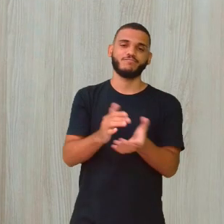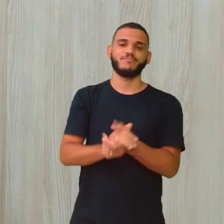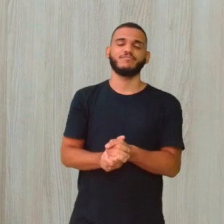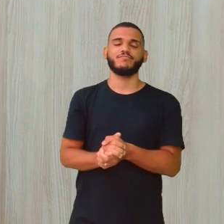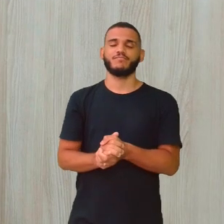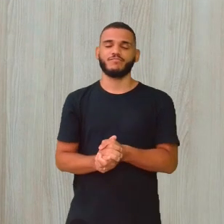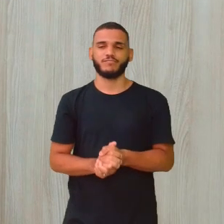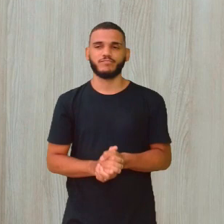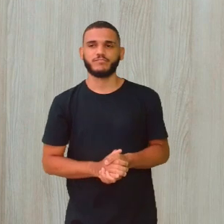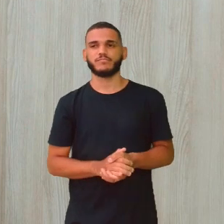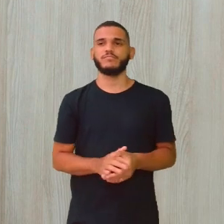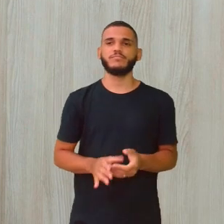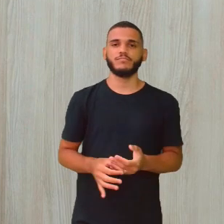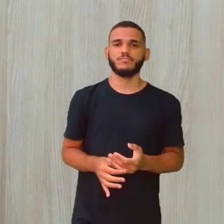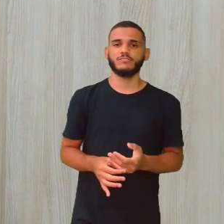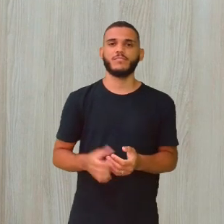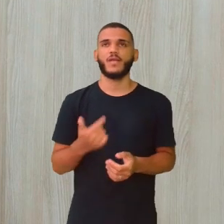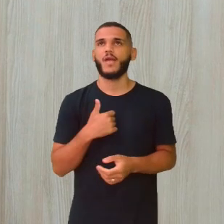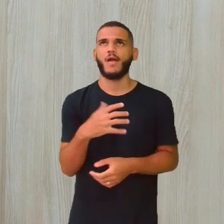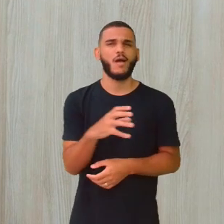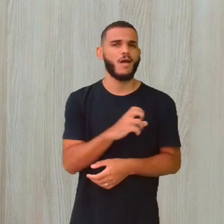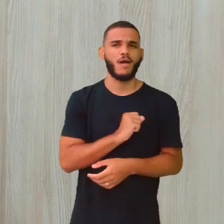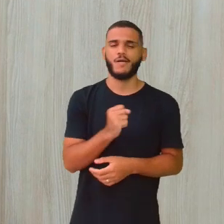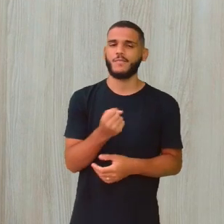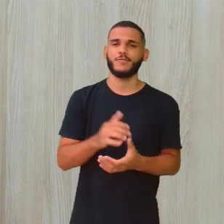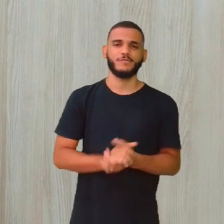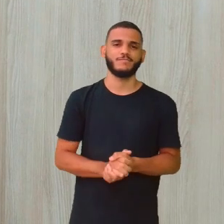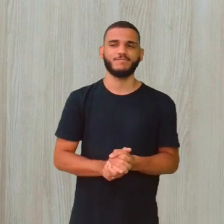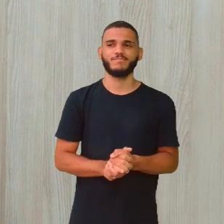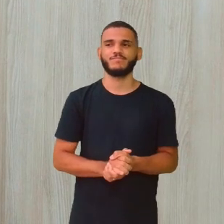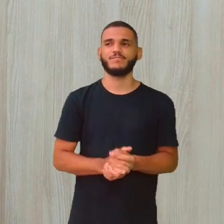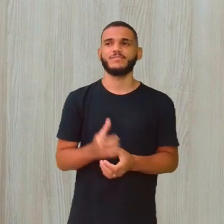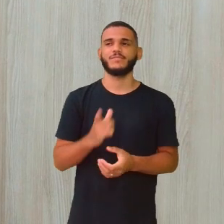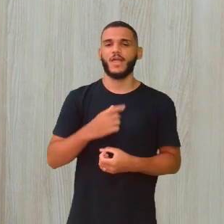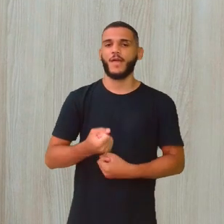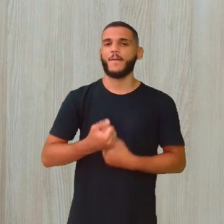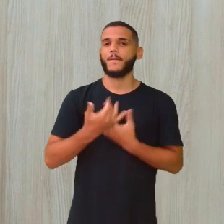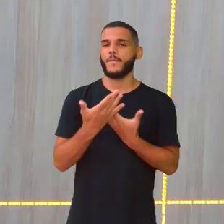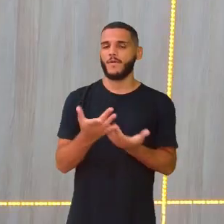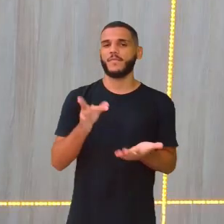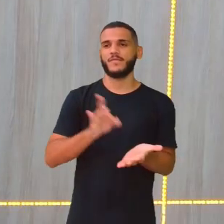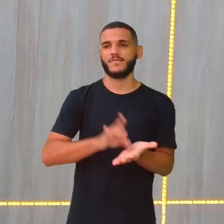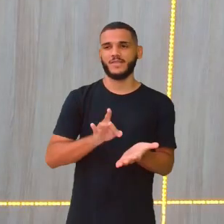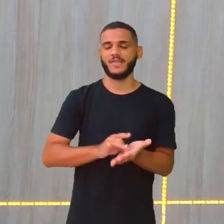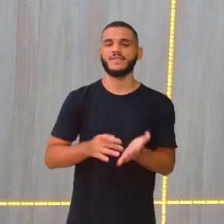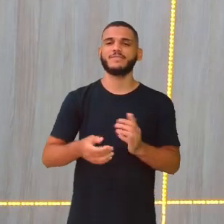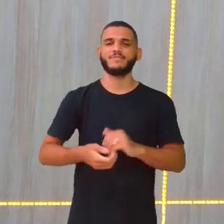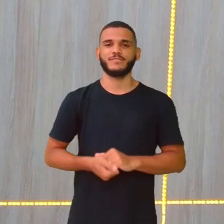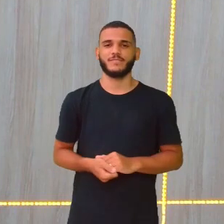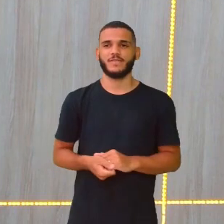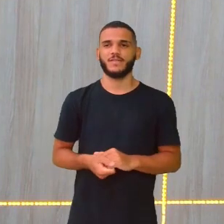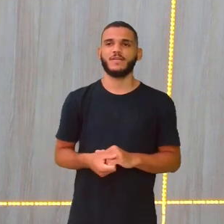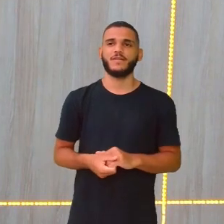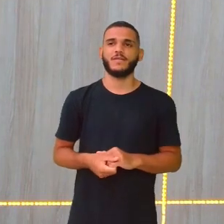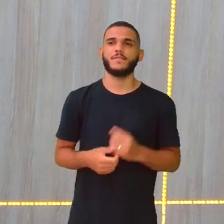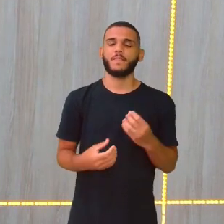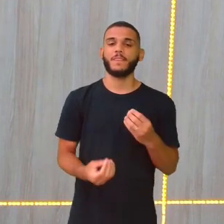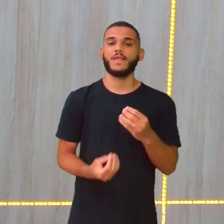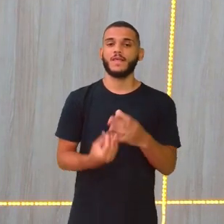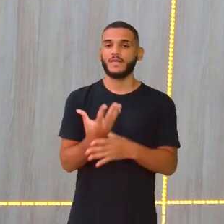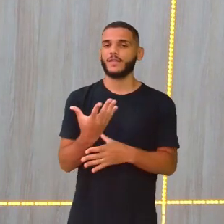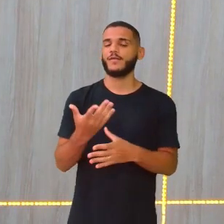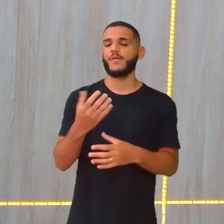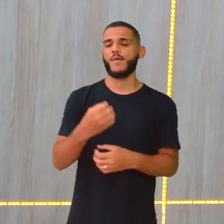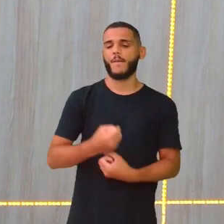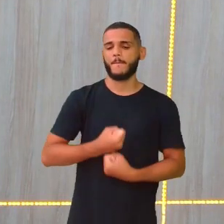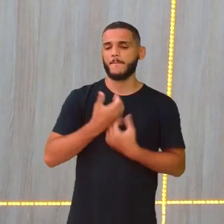ser escanteado, porque Eu concordo. Eu amo o simbolismo, adoro. Eu acho Eu que tem poemas concordo. muito potentes. E Cruz e Souza é autor de poemas lindíssimos